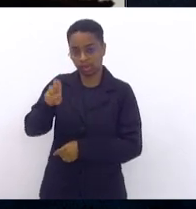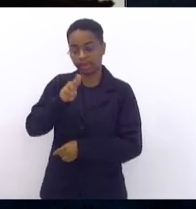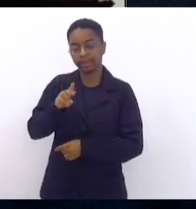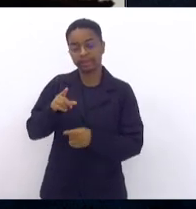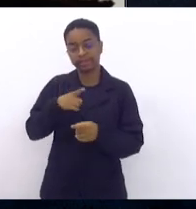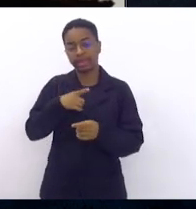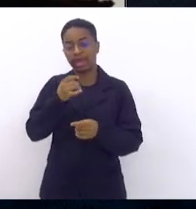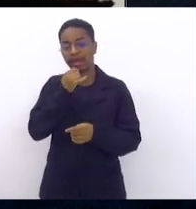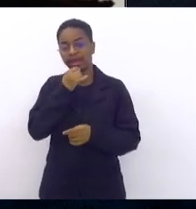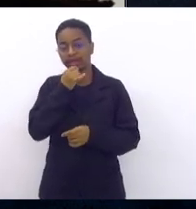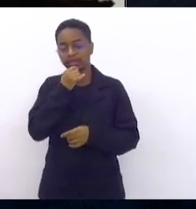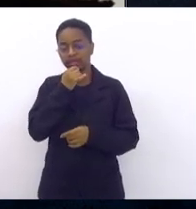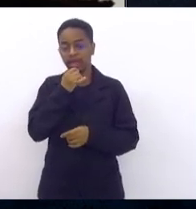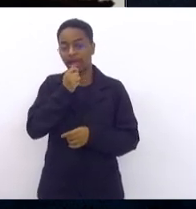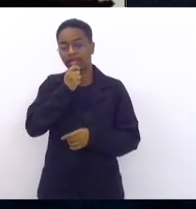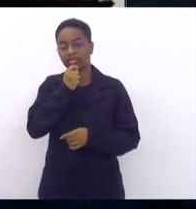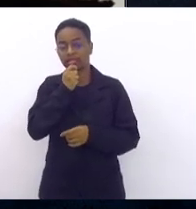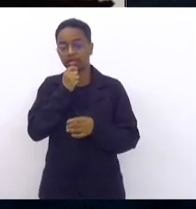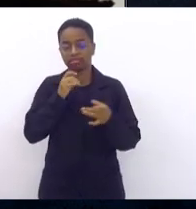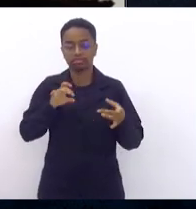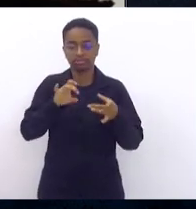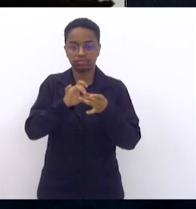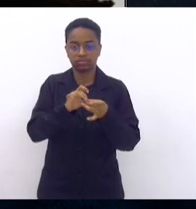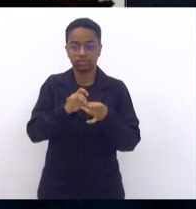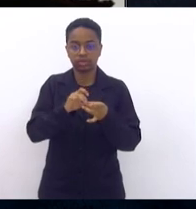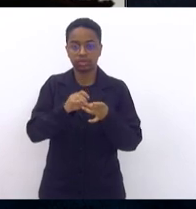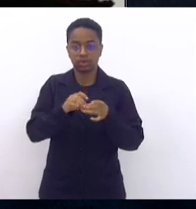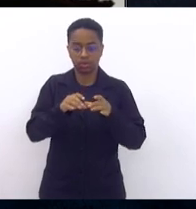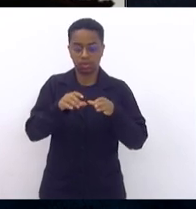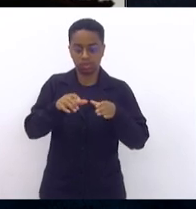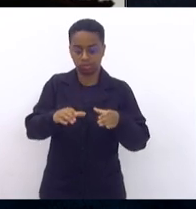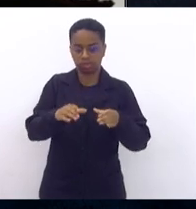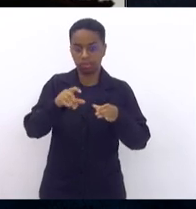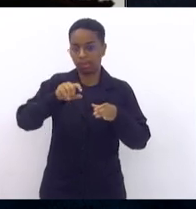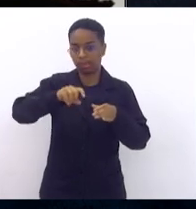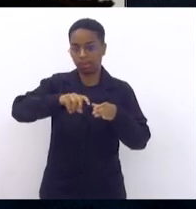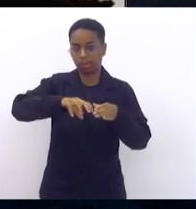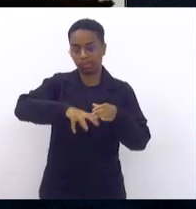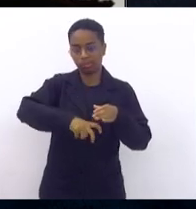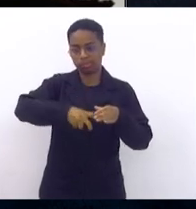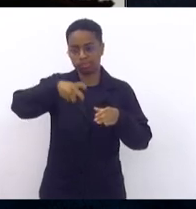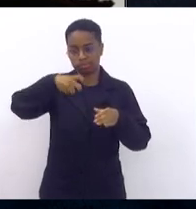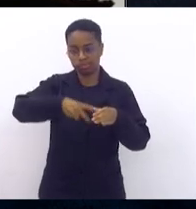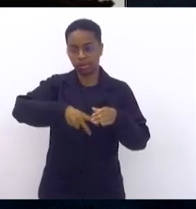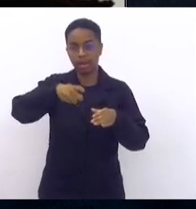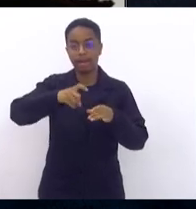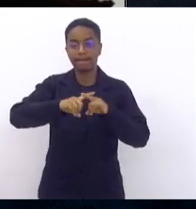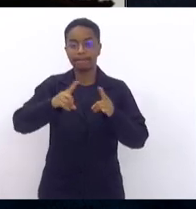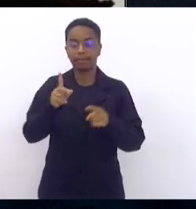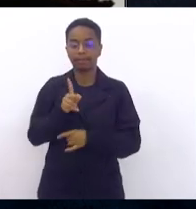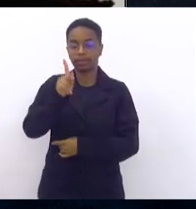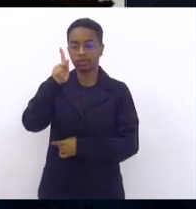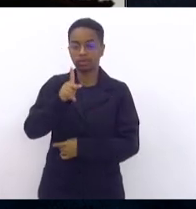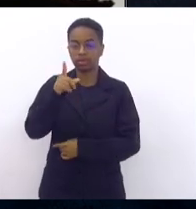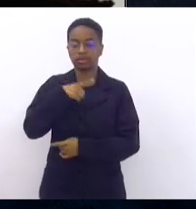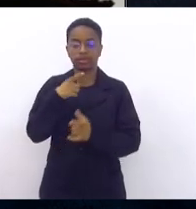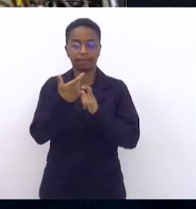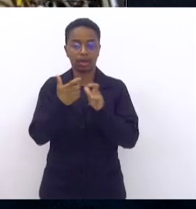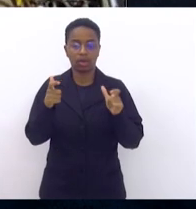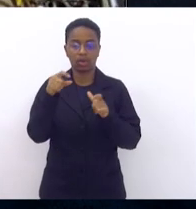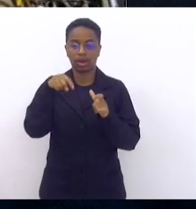mas a produção do petróleo é concentrada aqui no nosso estado E aí